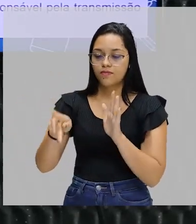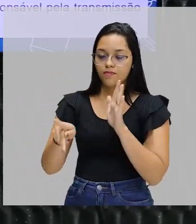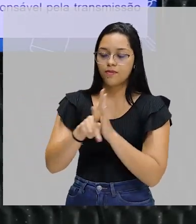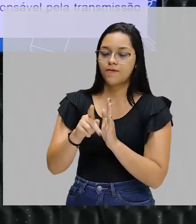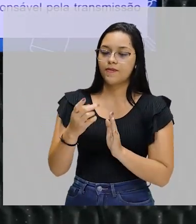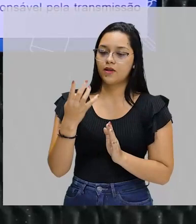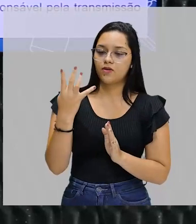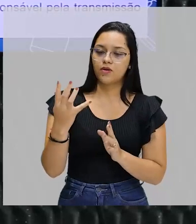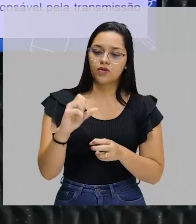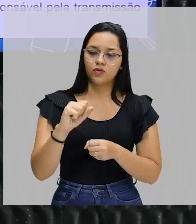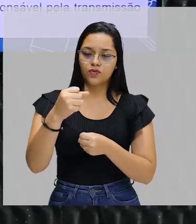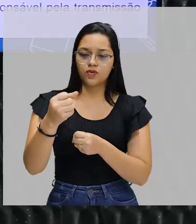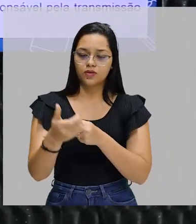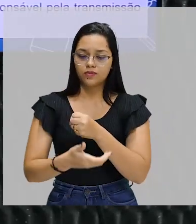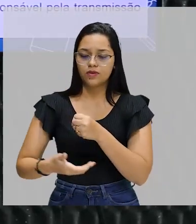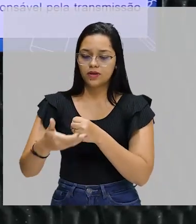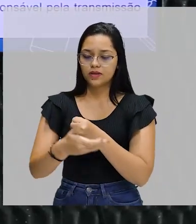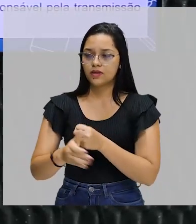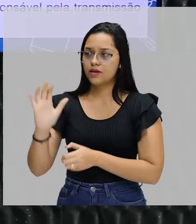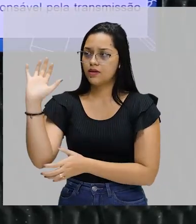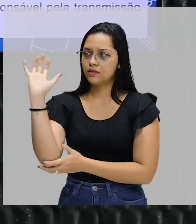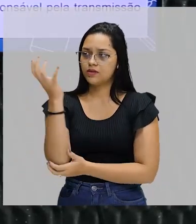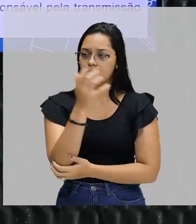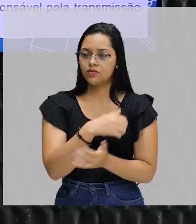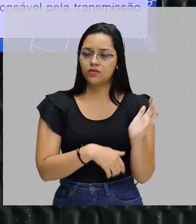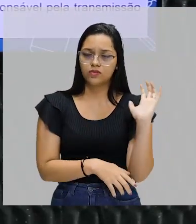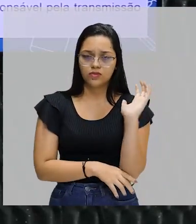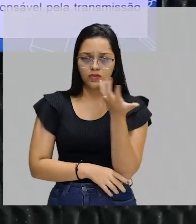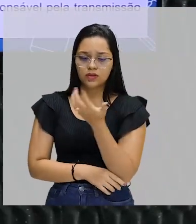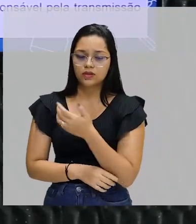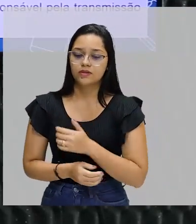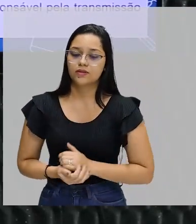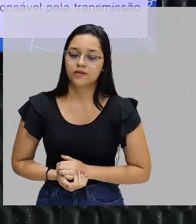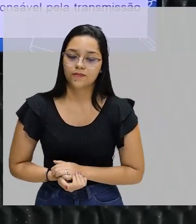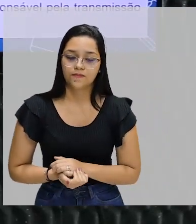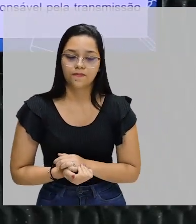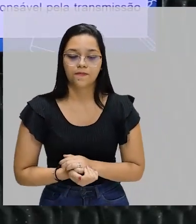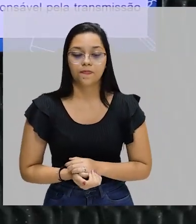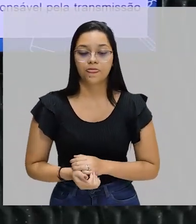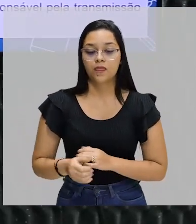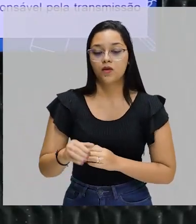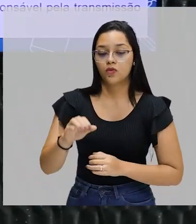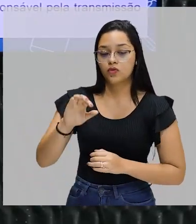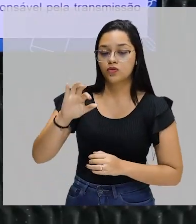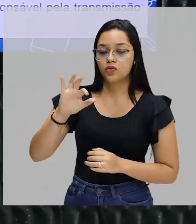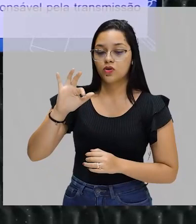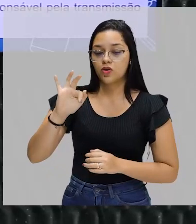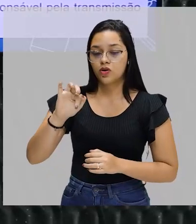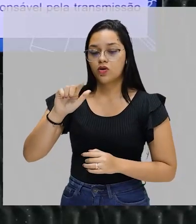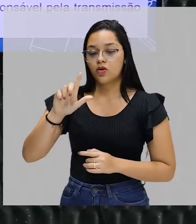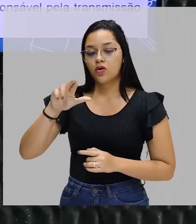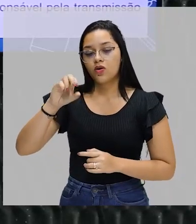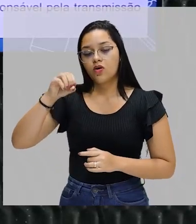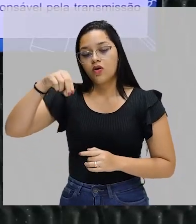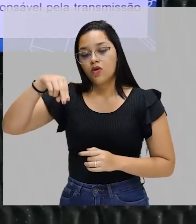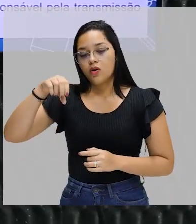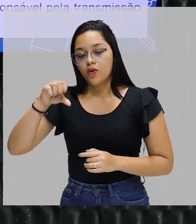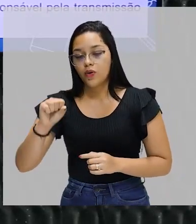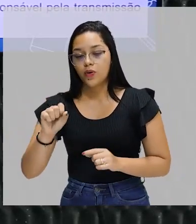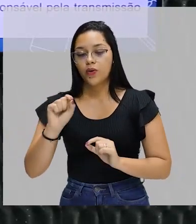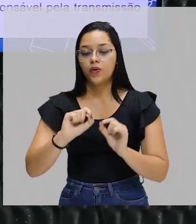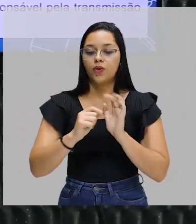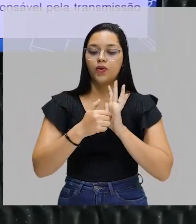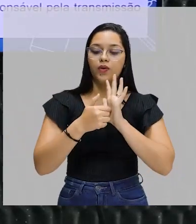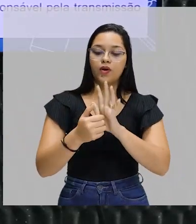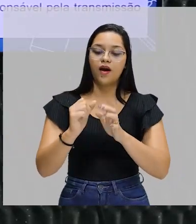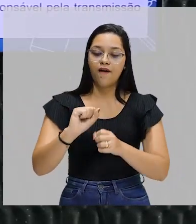das 4 forças fundamentais da natureza, tá ok? Os gluons, por exemplo, certo? Ele transmite